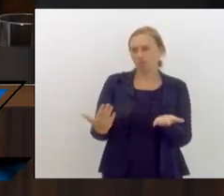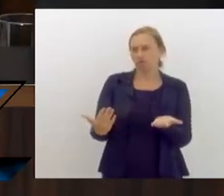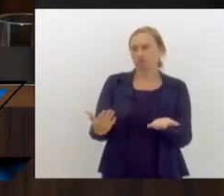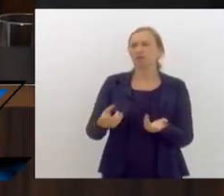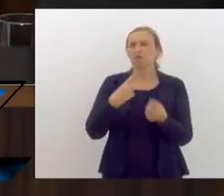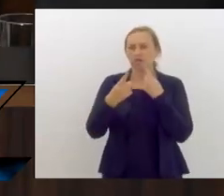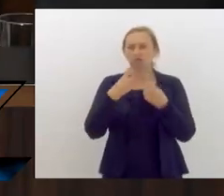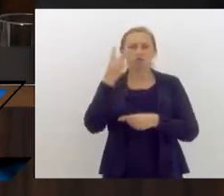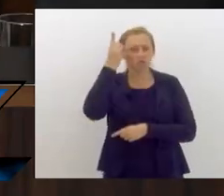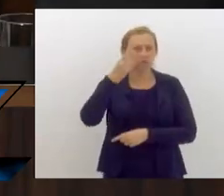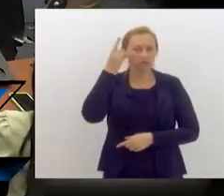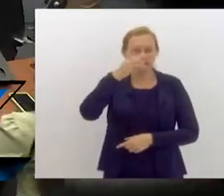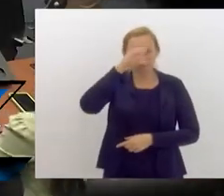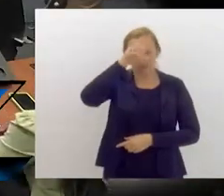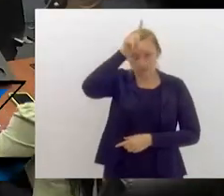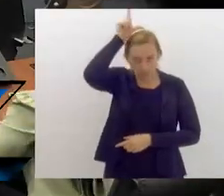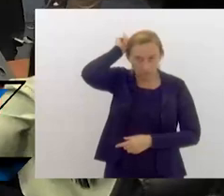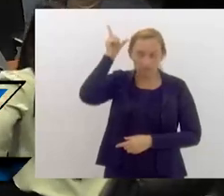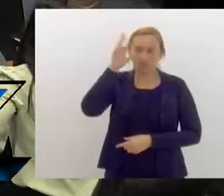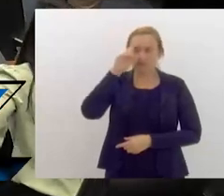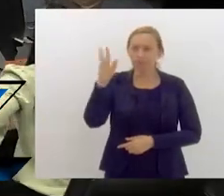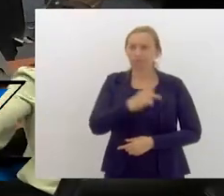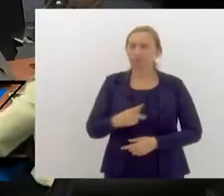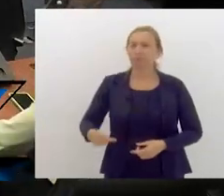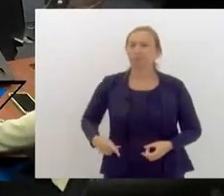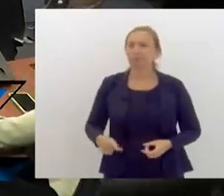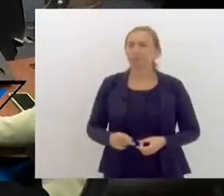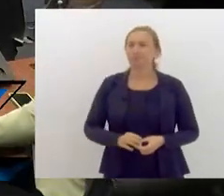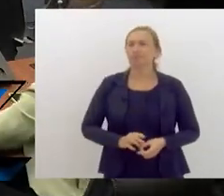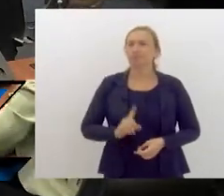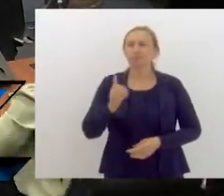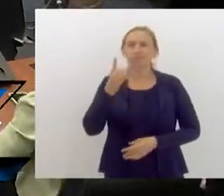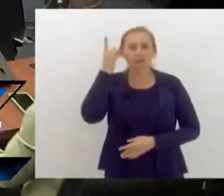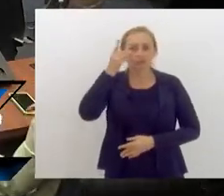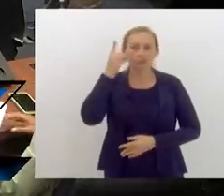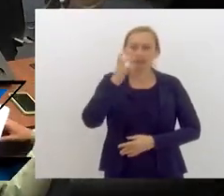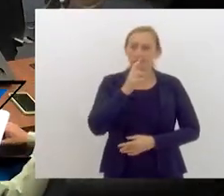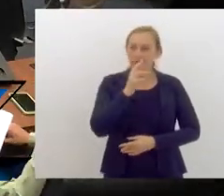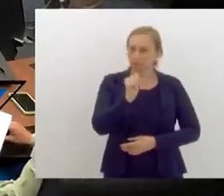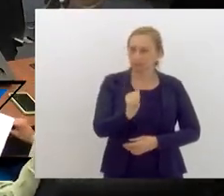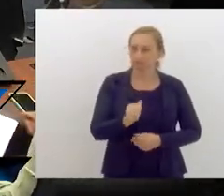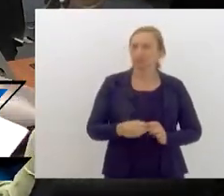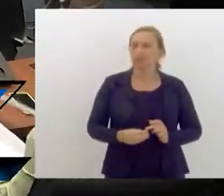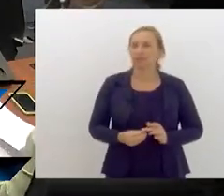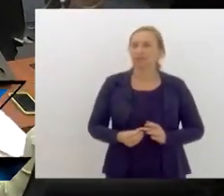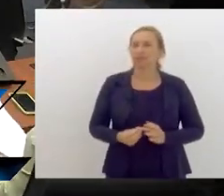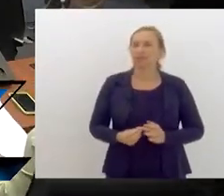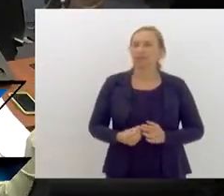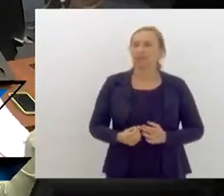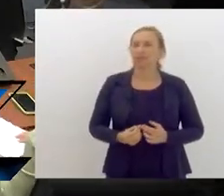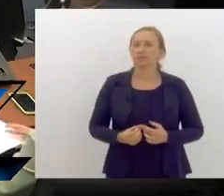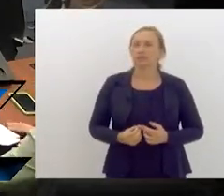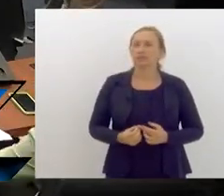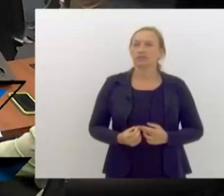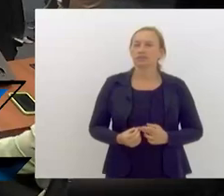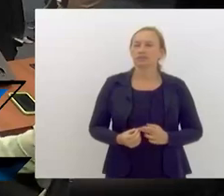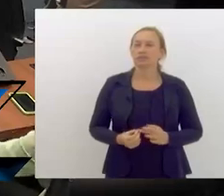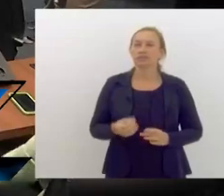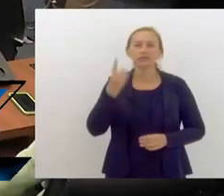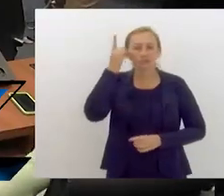discutir ainda Deputado Luiz Paulo senhor presidente Deputado Amorim viu deputado